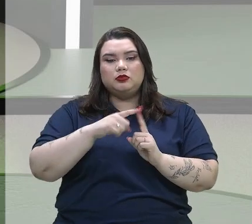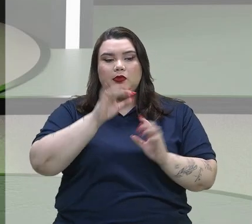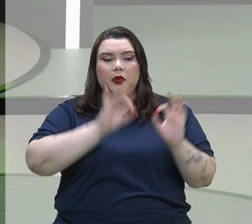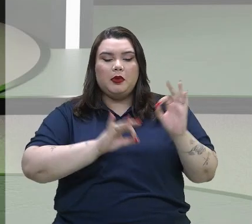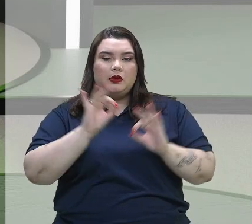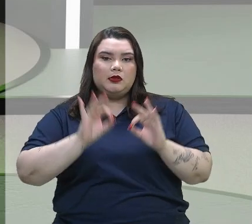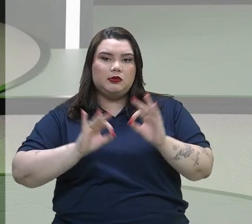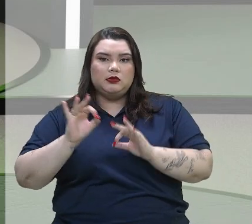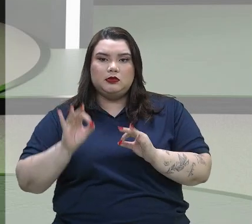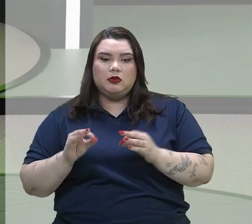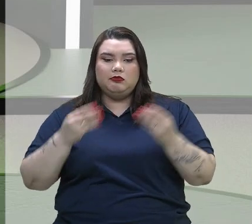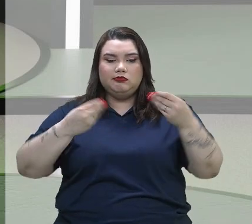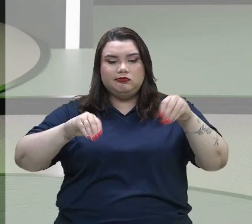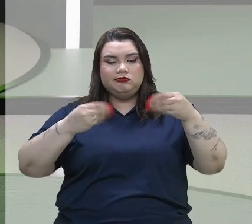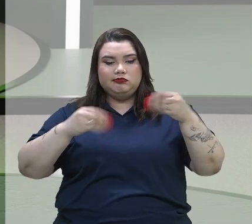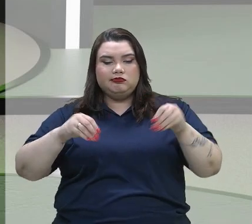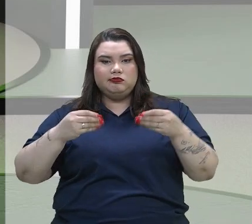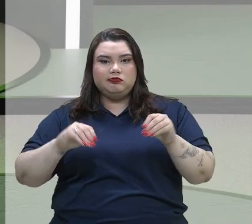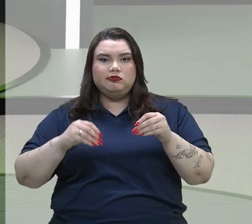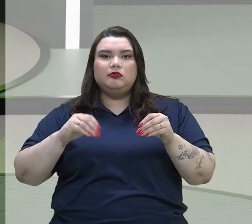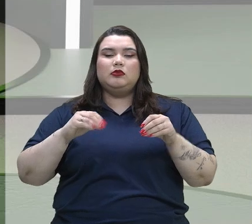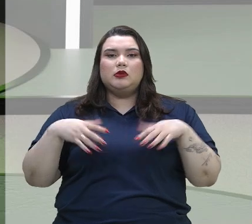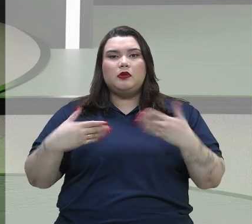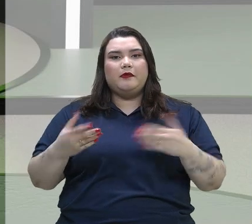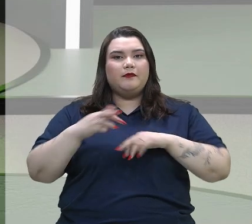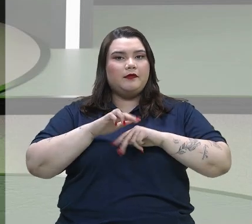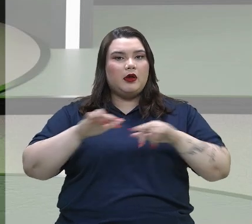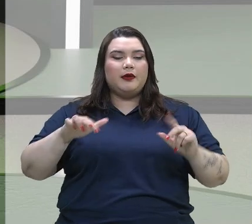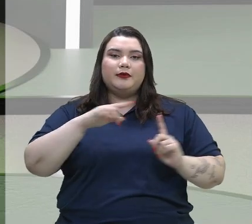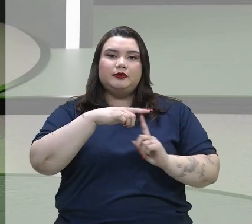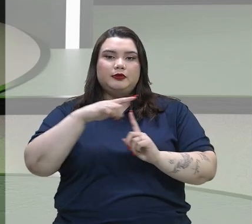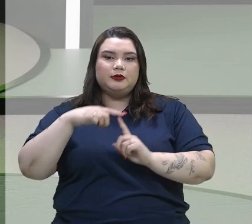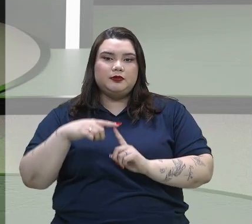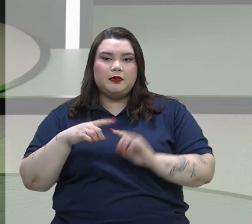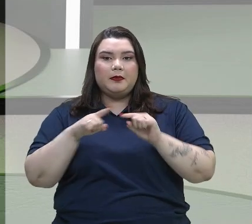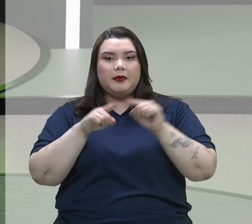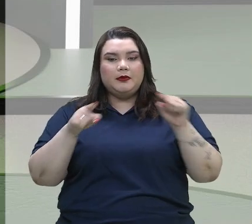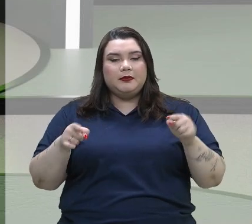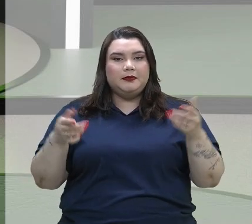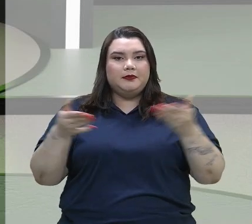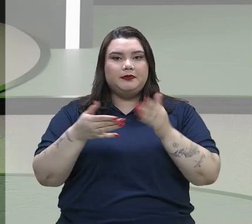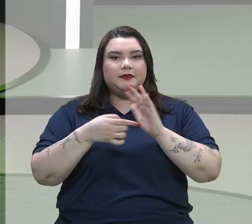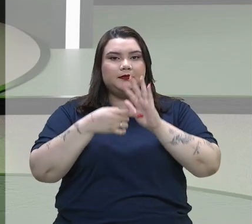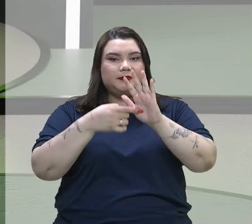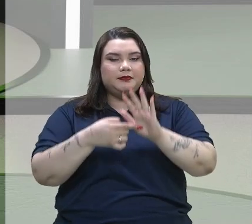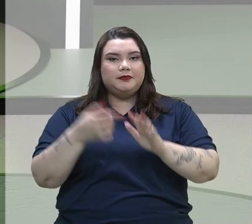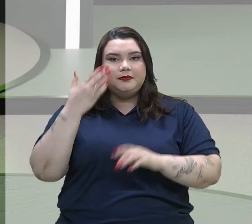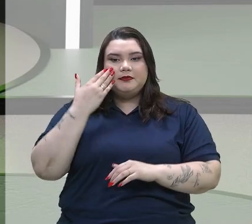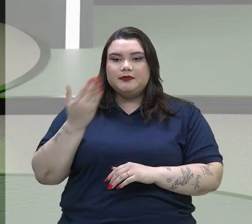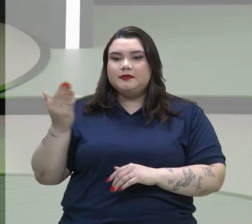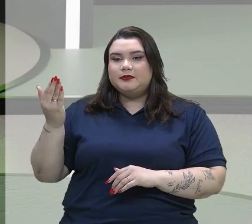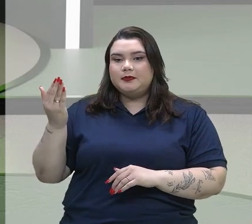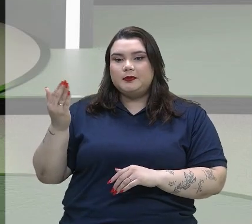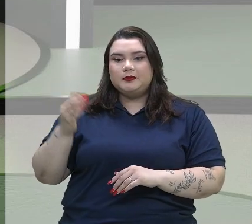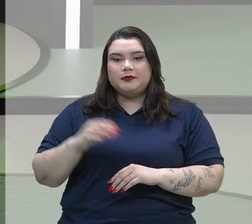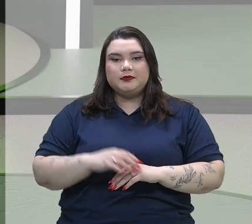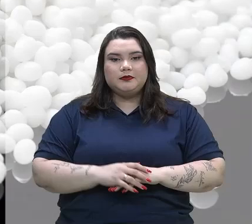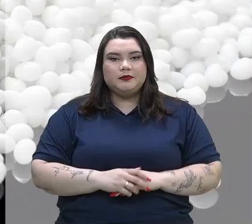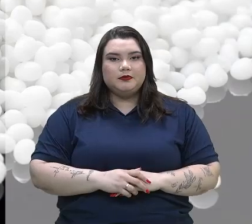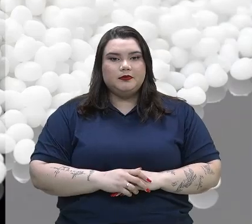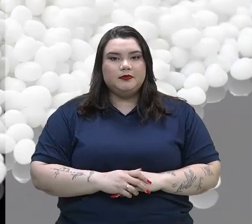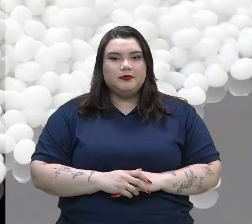ele pode ser maleável, então ele dá várias formas, né? Mas vamos aí conhecer a história do plástico, vamos lá.